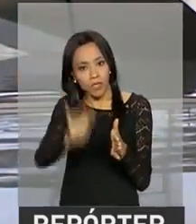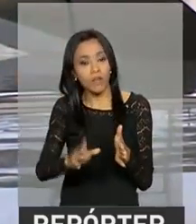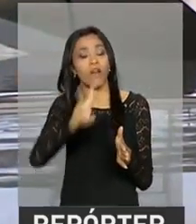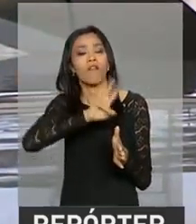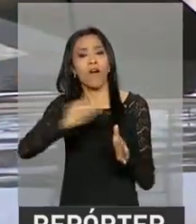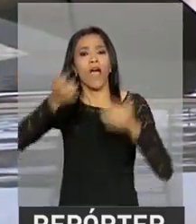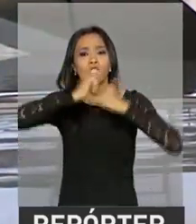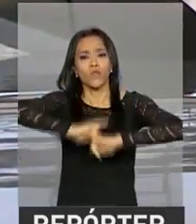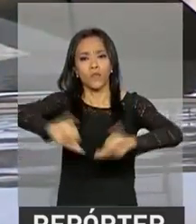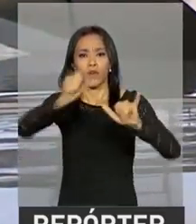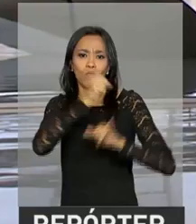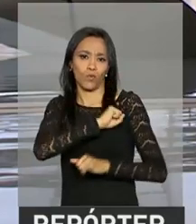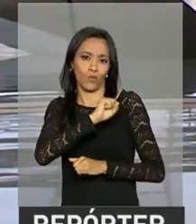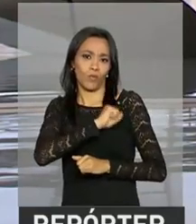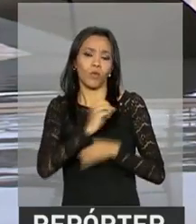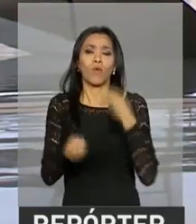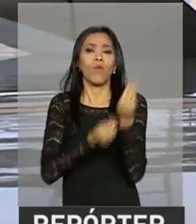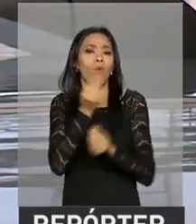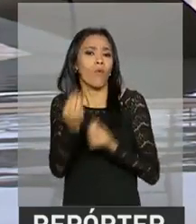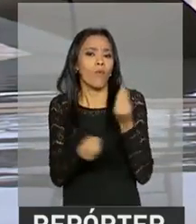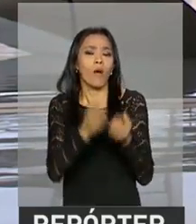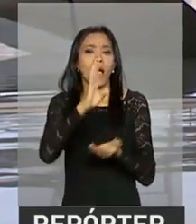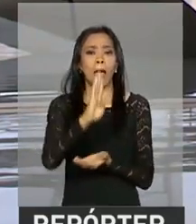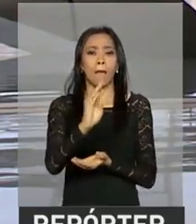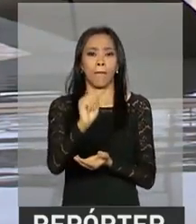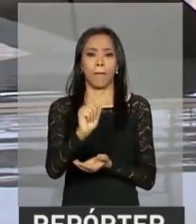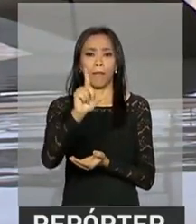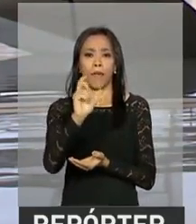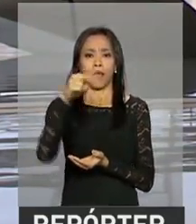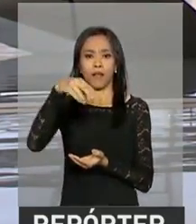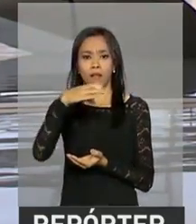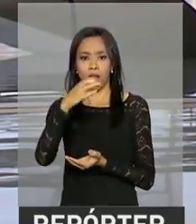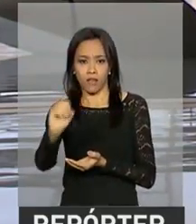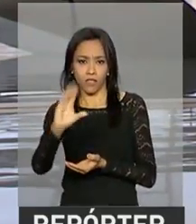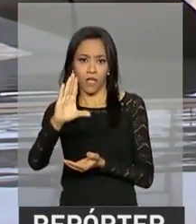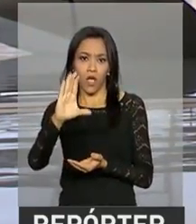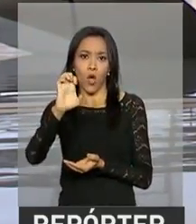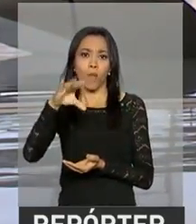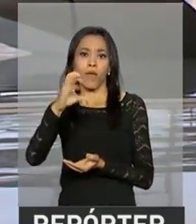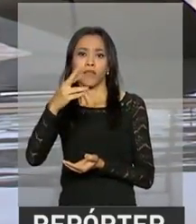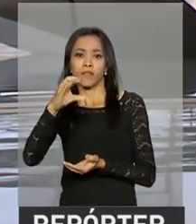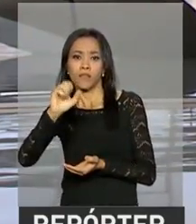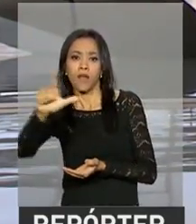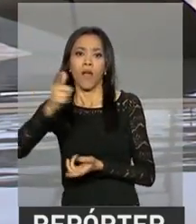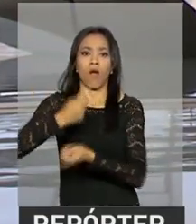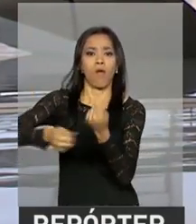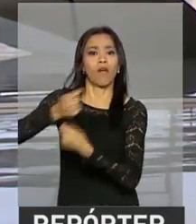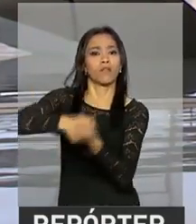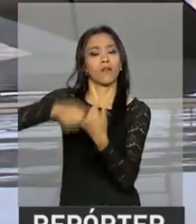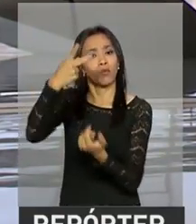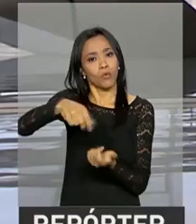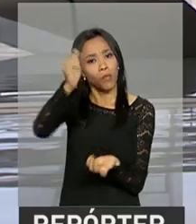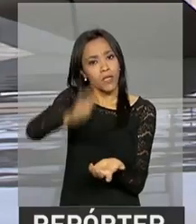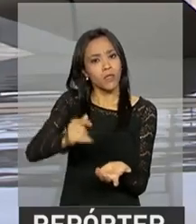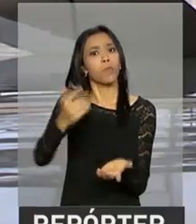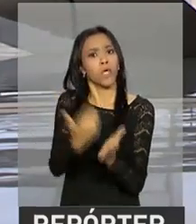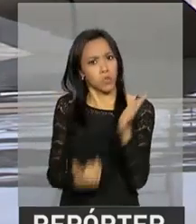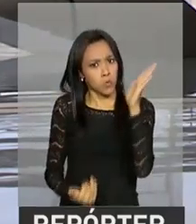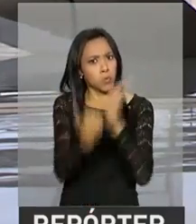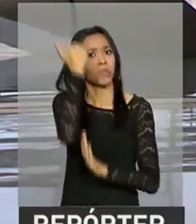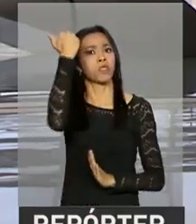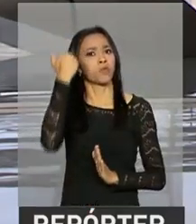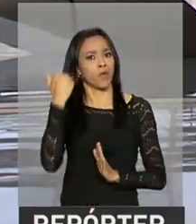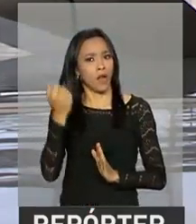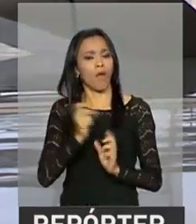comercial no acumulado até 19 de Março ã as exportações brasileiras superaram